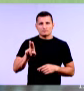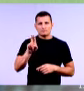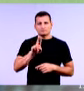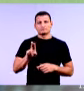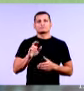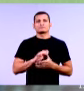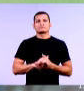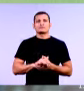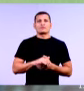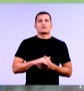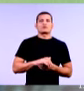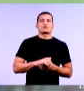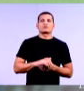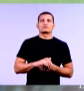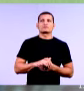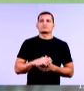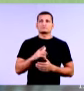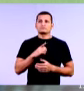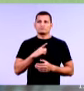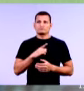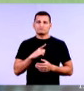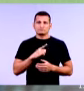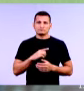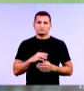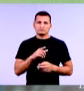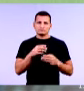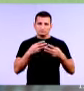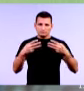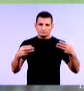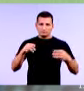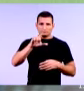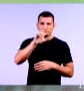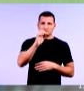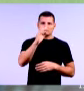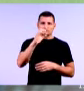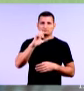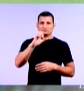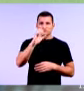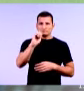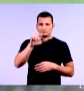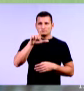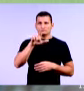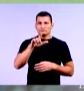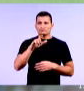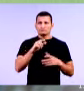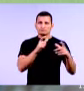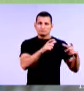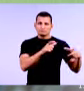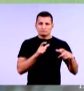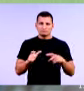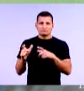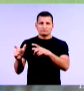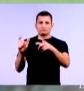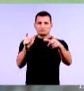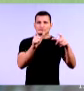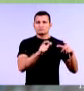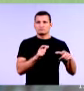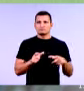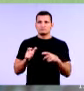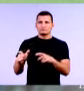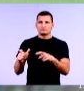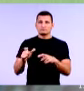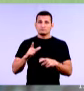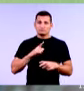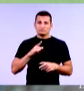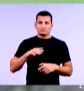uma rede local, tenho outra aqui, e uma outra aqui, e ainda uma mais distante. Então, eles estão